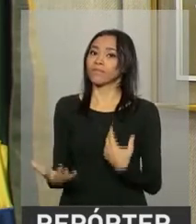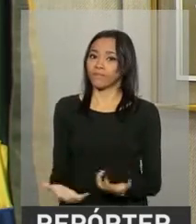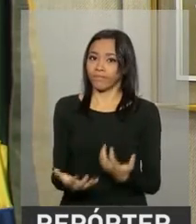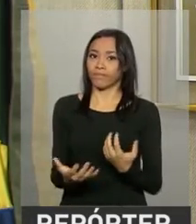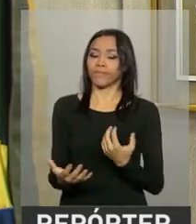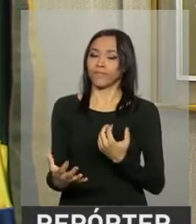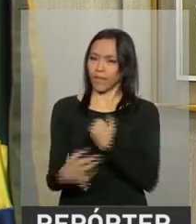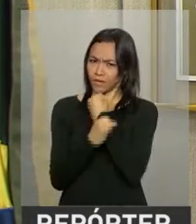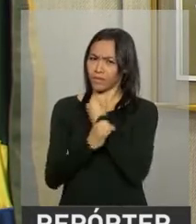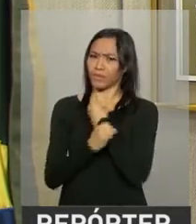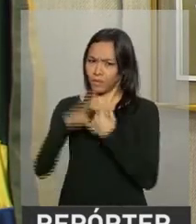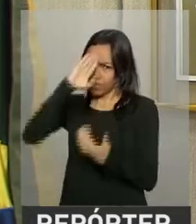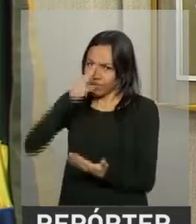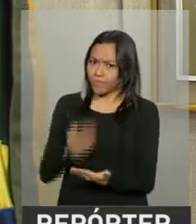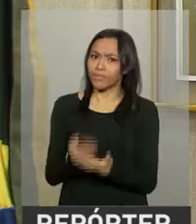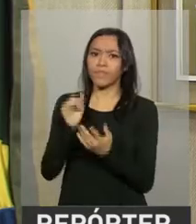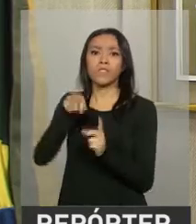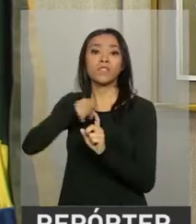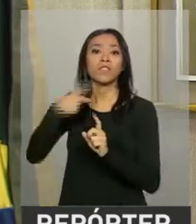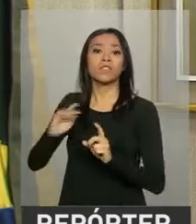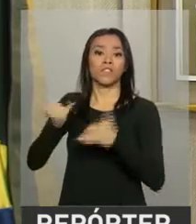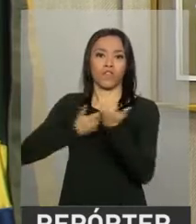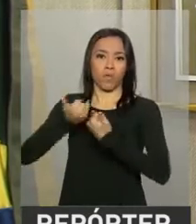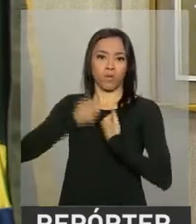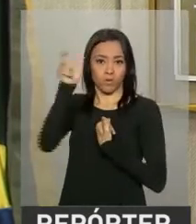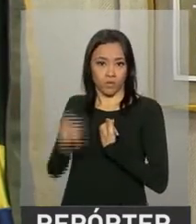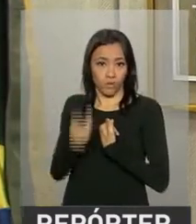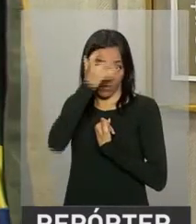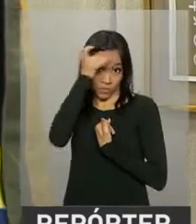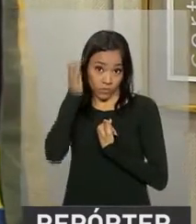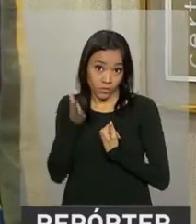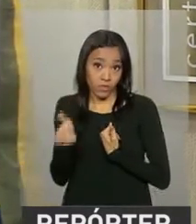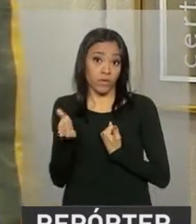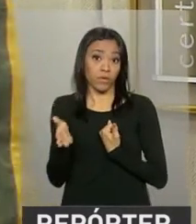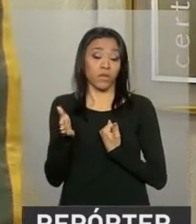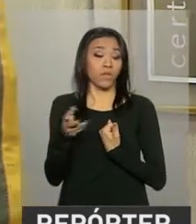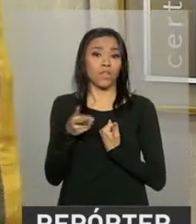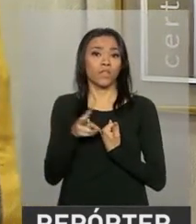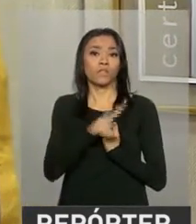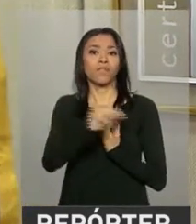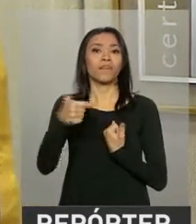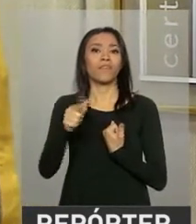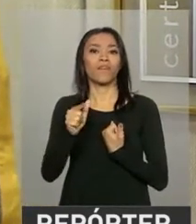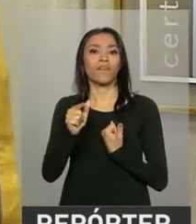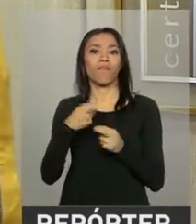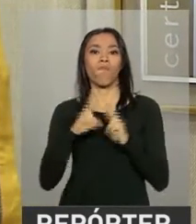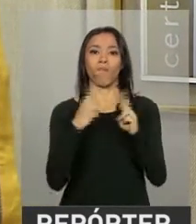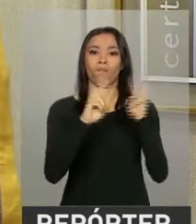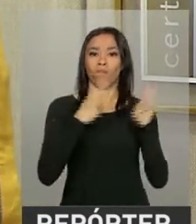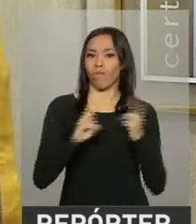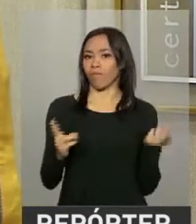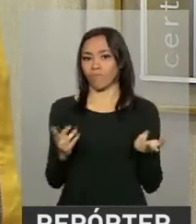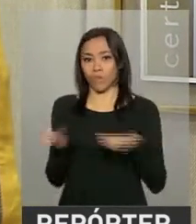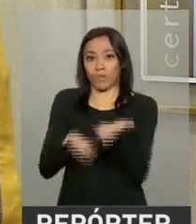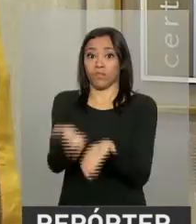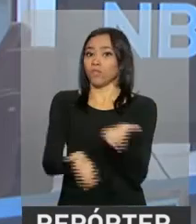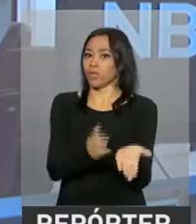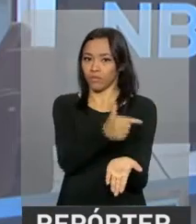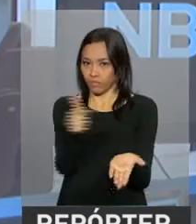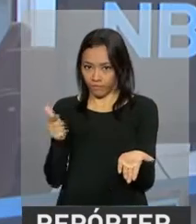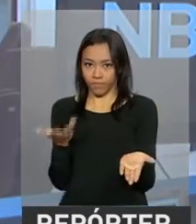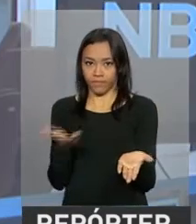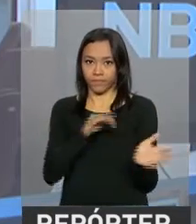confiabilidade dos dados e à segurança de que não haverá fraude no atendimento às pessoas